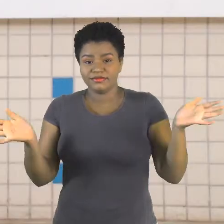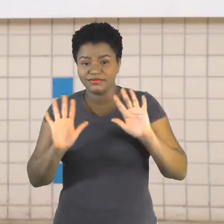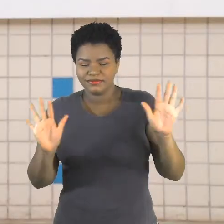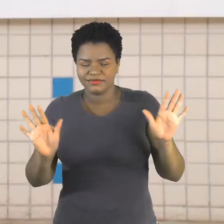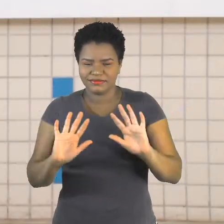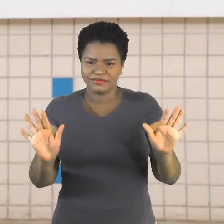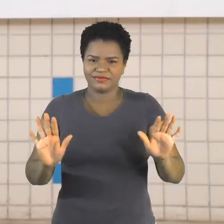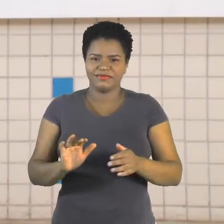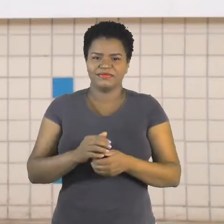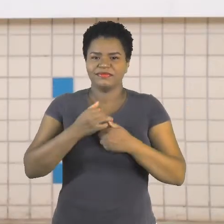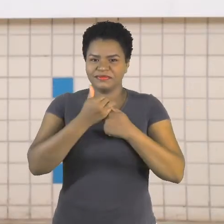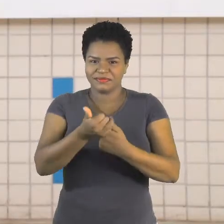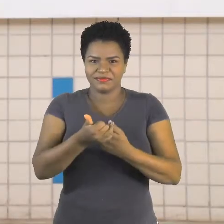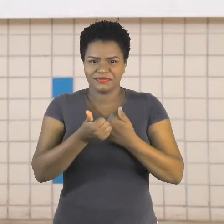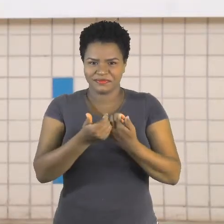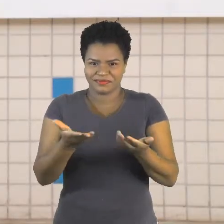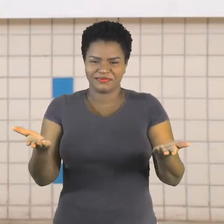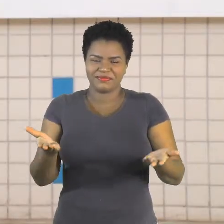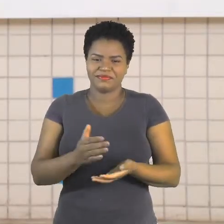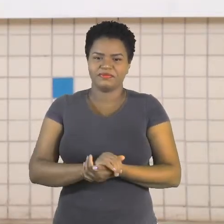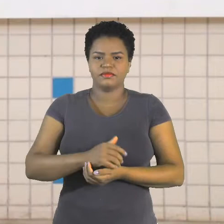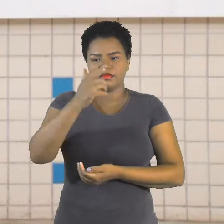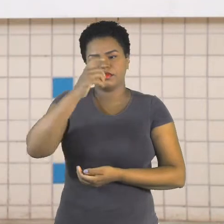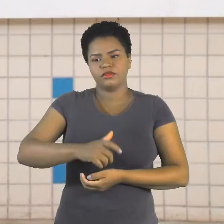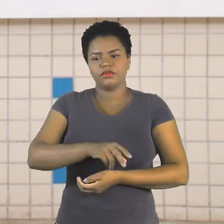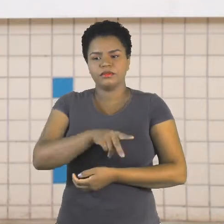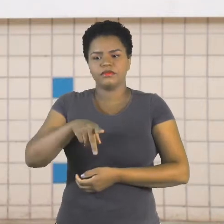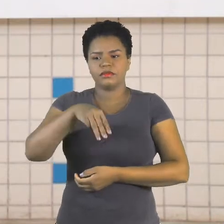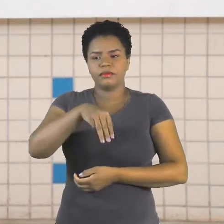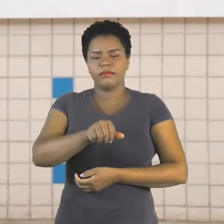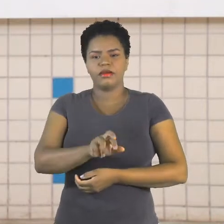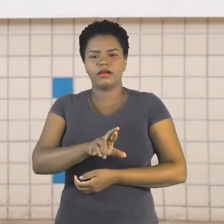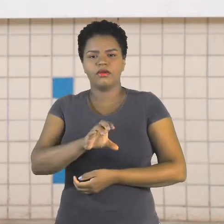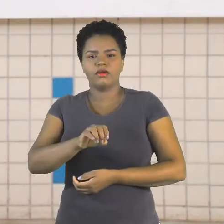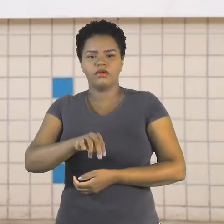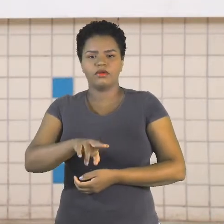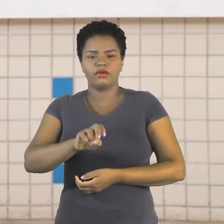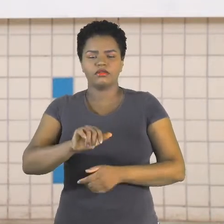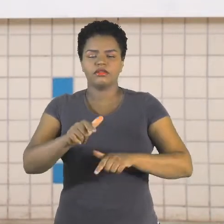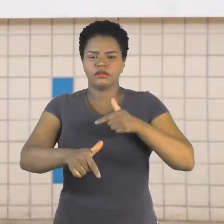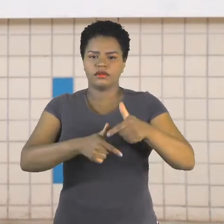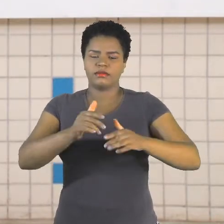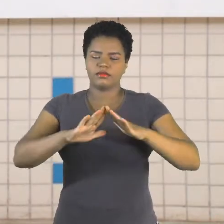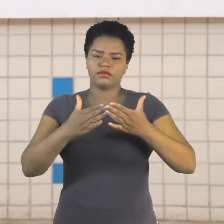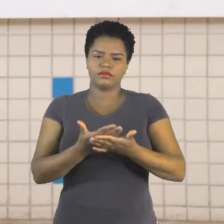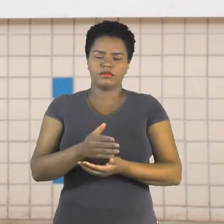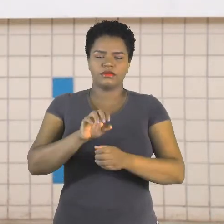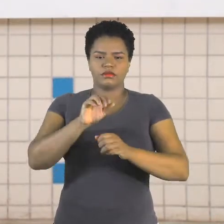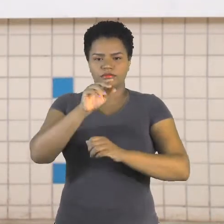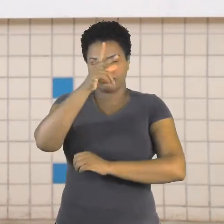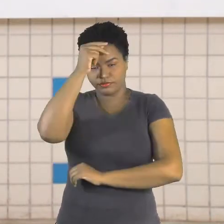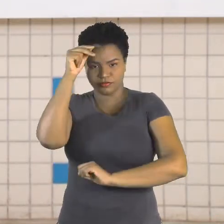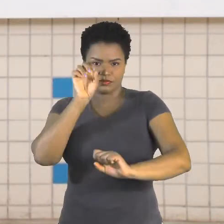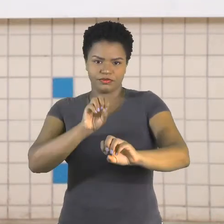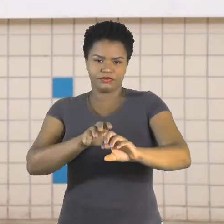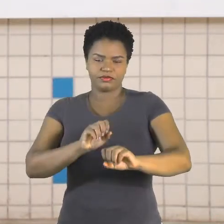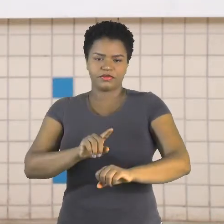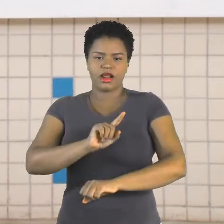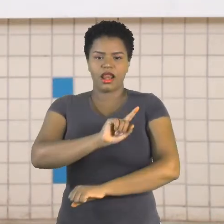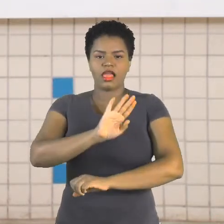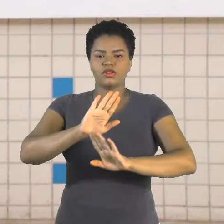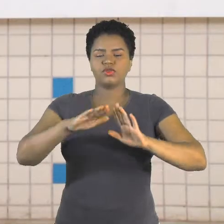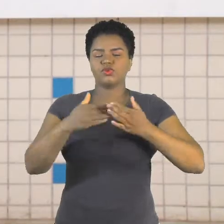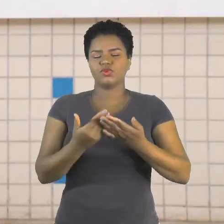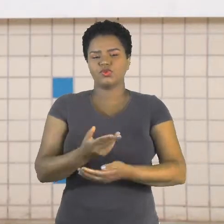Olá pessoal, tudo bem com vocês? Sou o professor Marcones, trabalho na Rede Municipal de Ensino, lá na Escola Municipal Maria Júlia. Essa